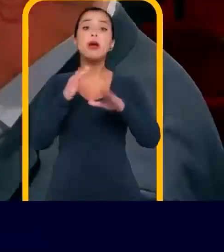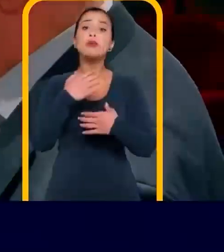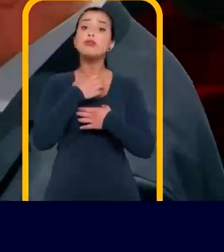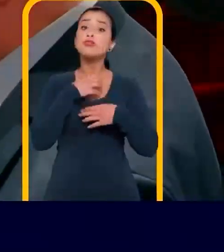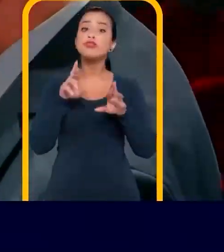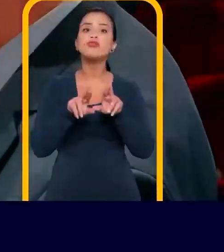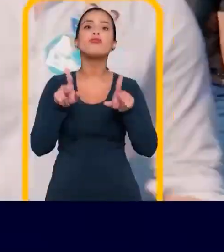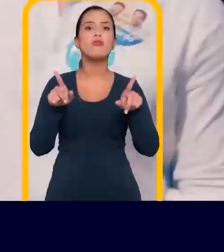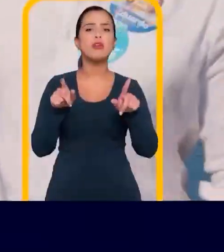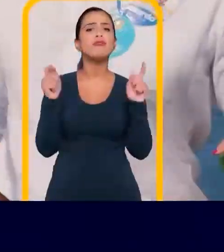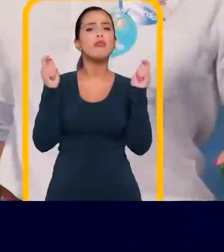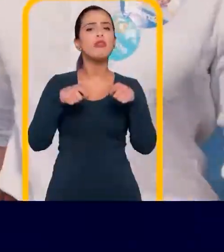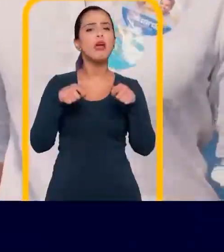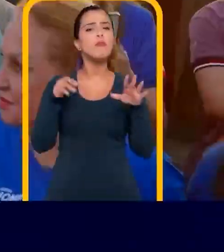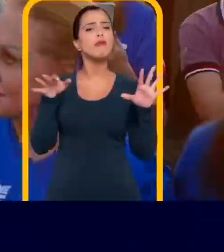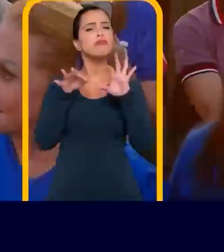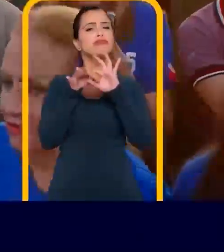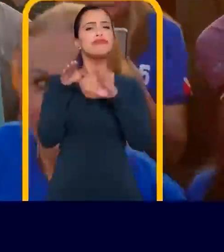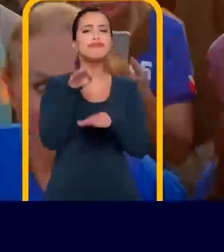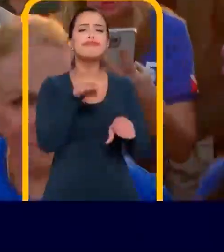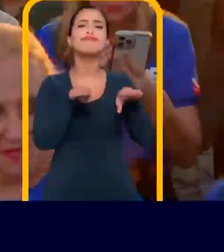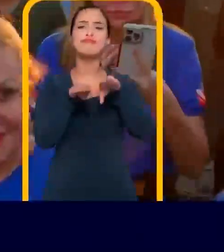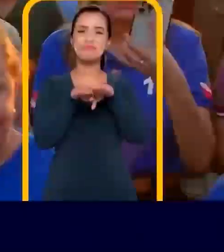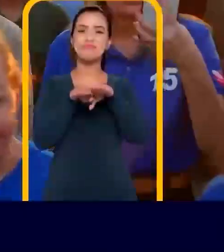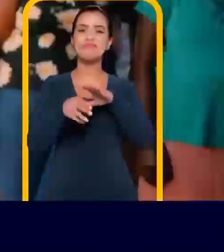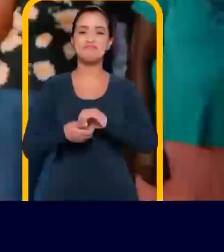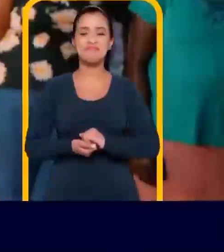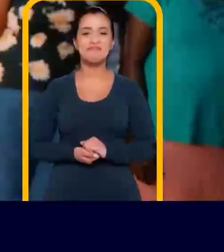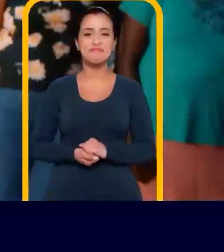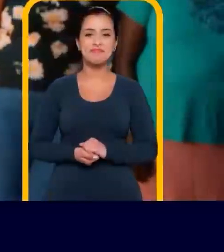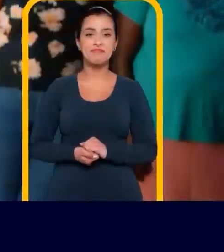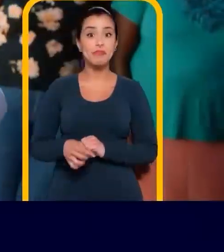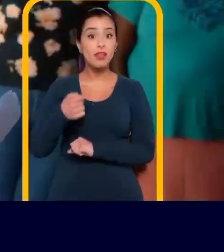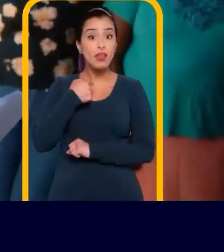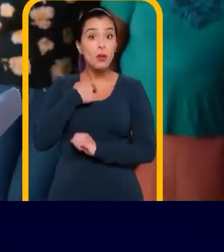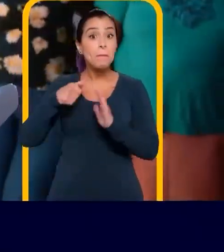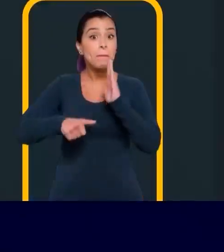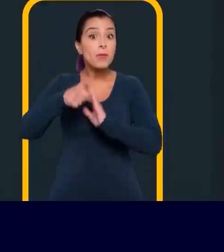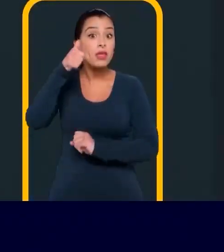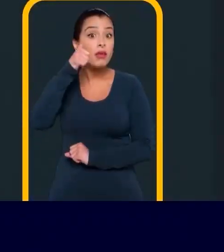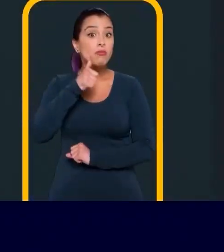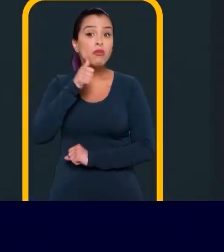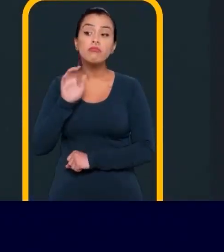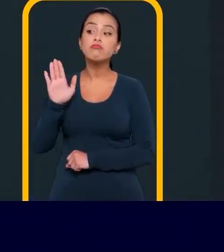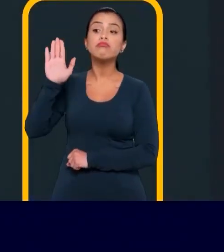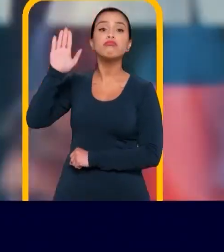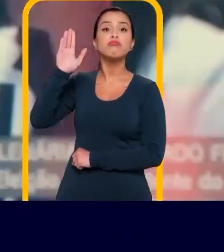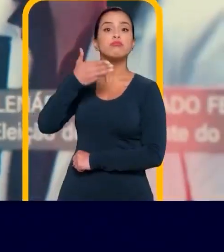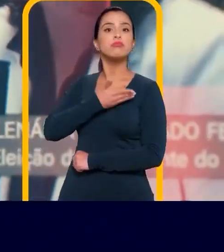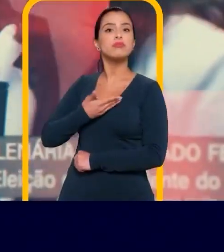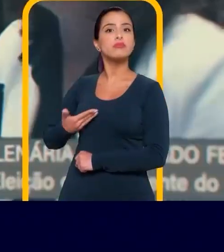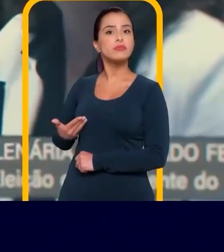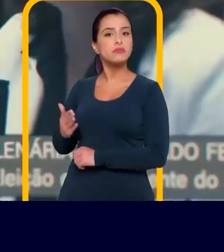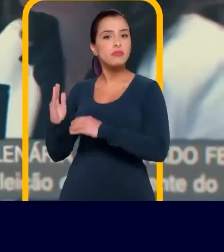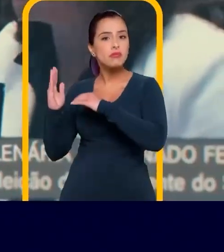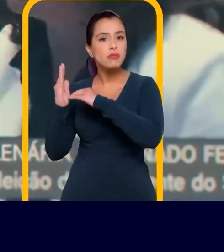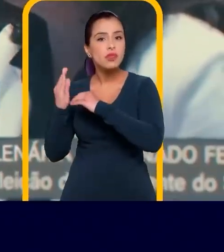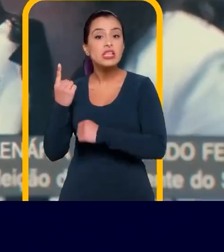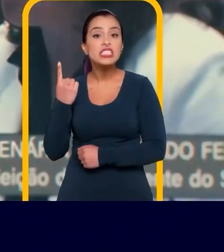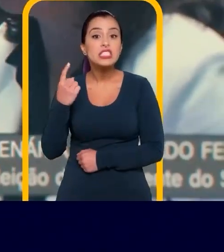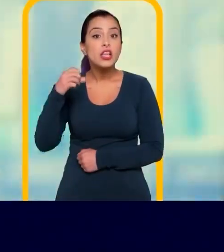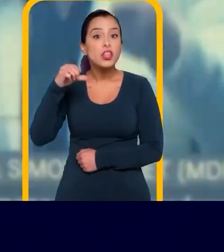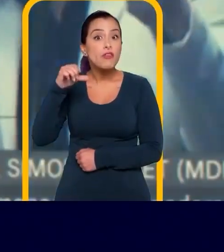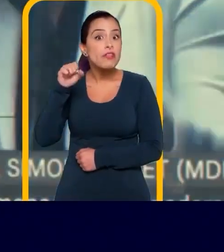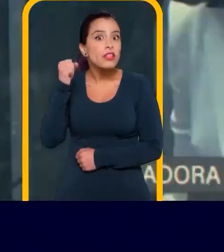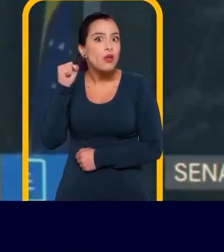forma diferente, porque é o diferente que se soma na grandeza. Porque eu fui a primeira mulher candidata à presidência do Senado